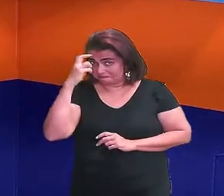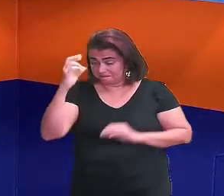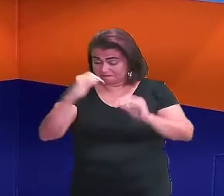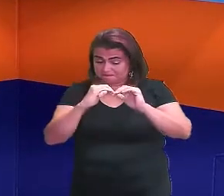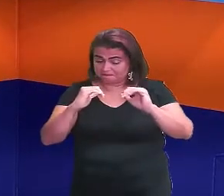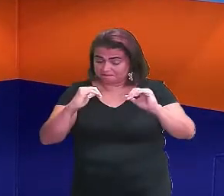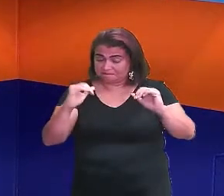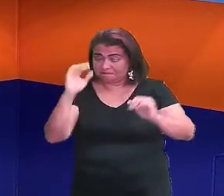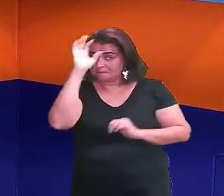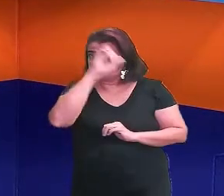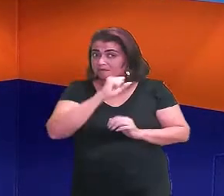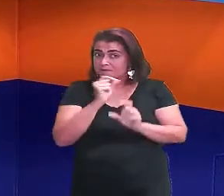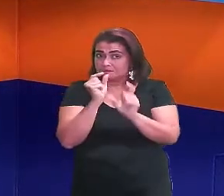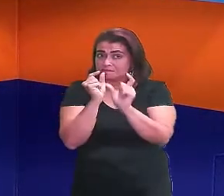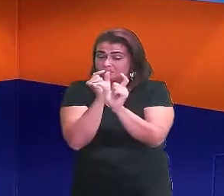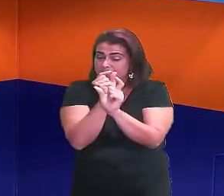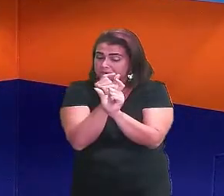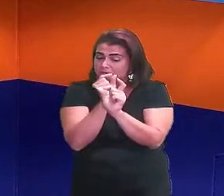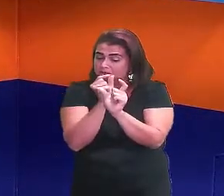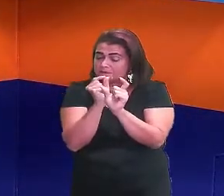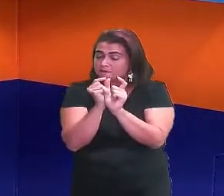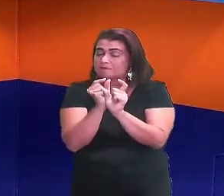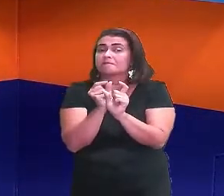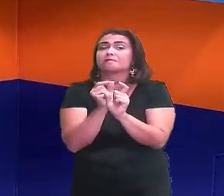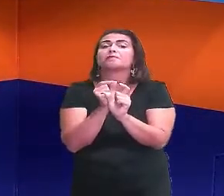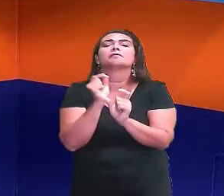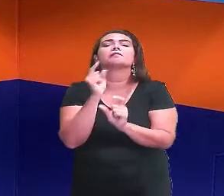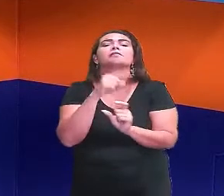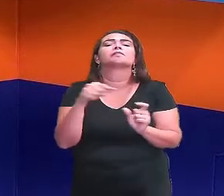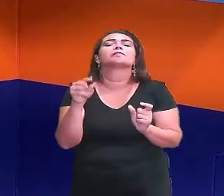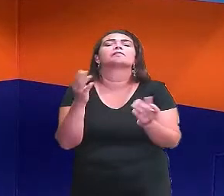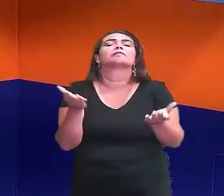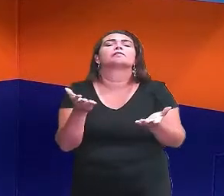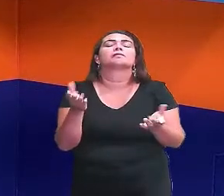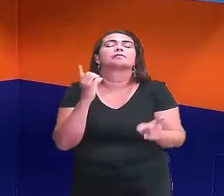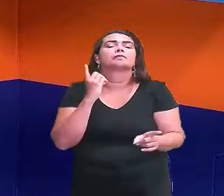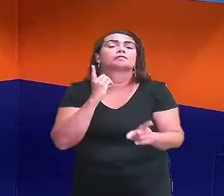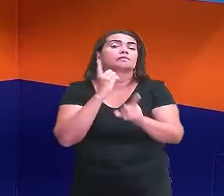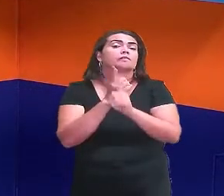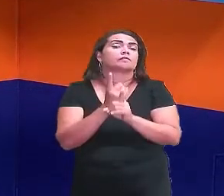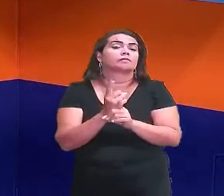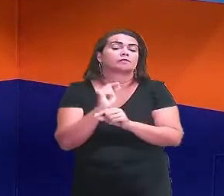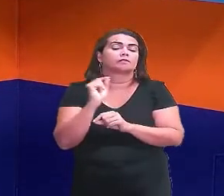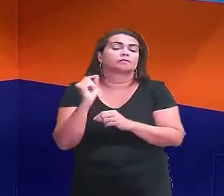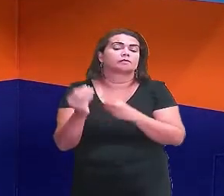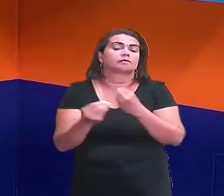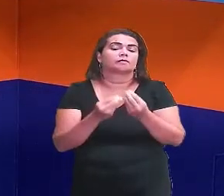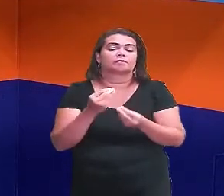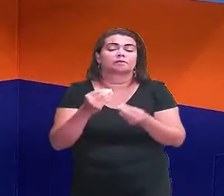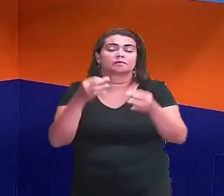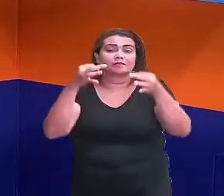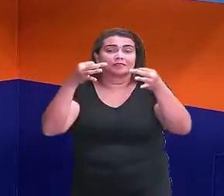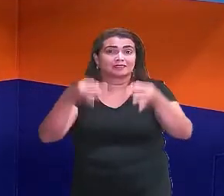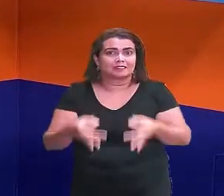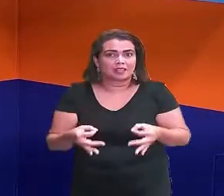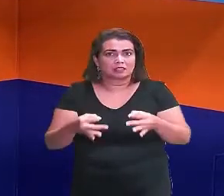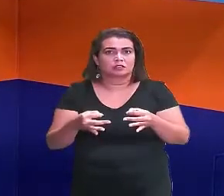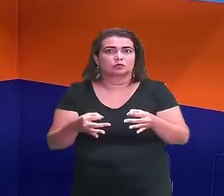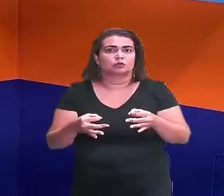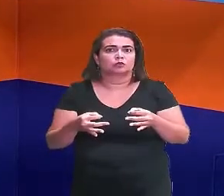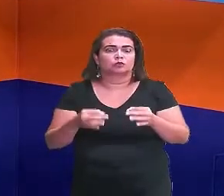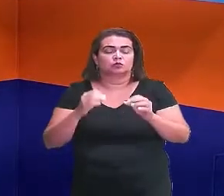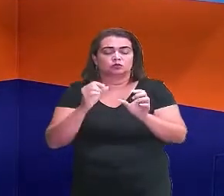separação silábicas. Agora vocês vão identificar qual foi a forma correta de separar as